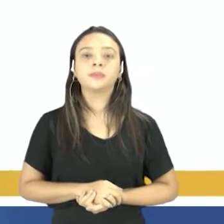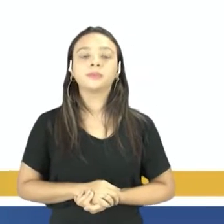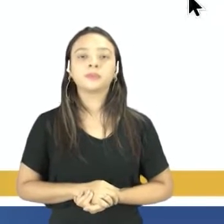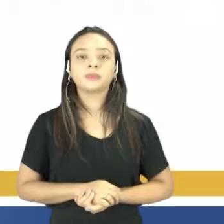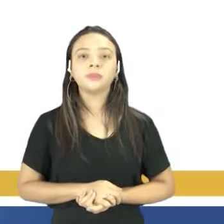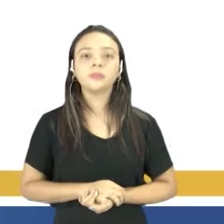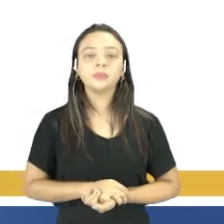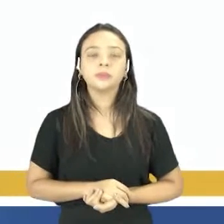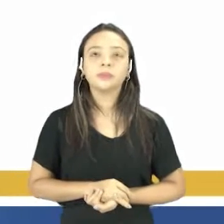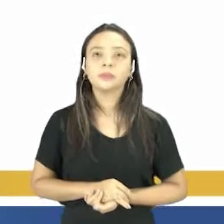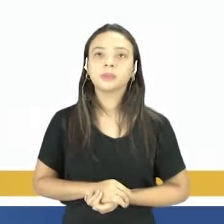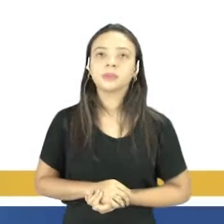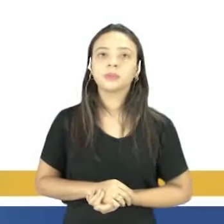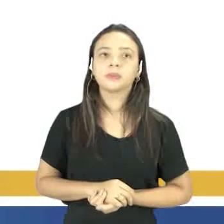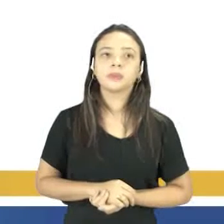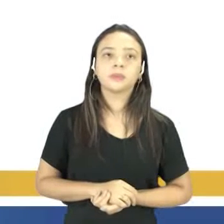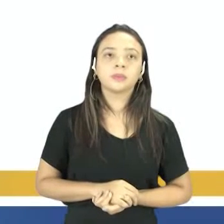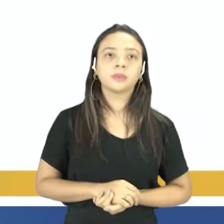Ok?